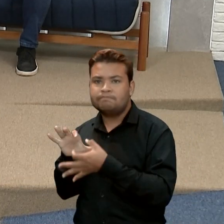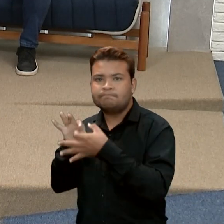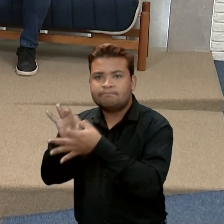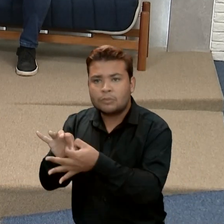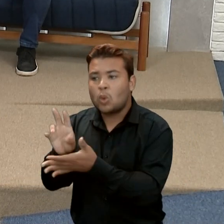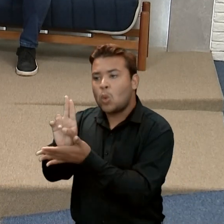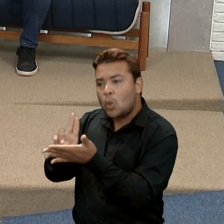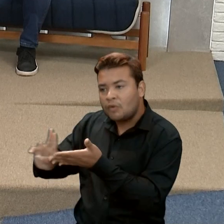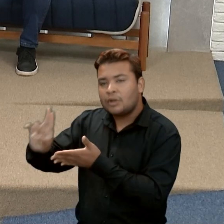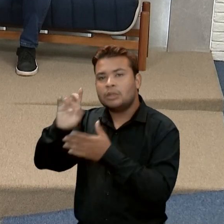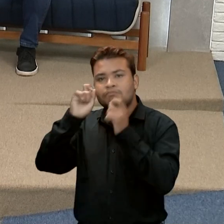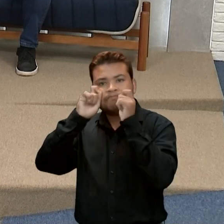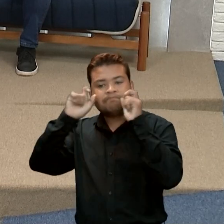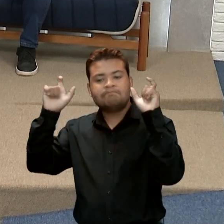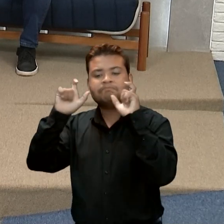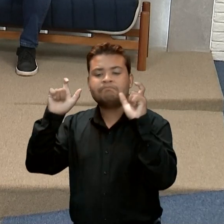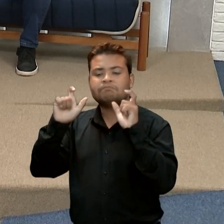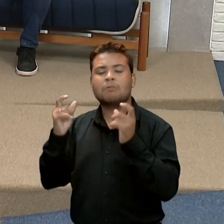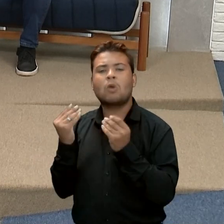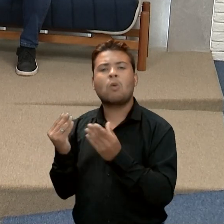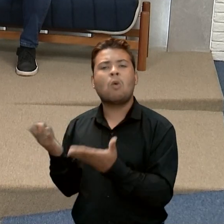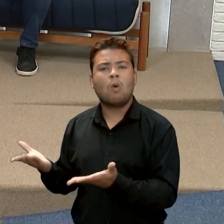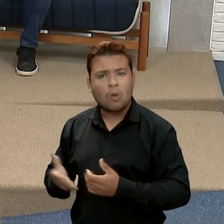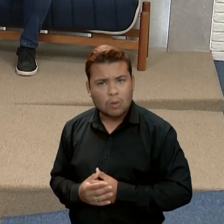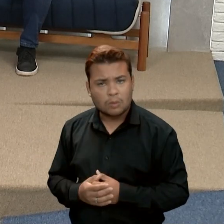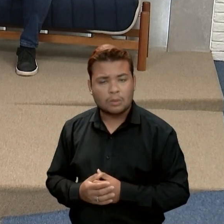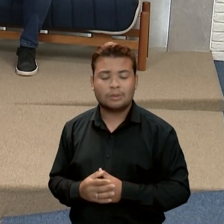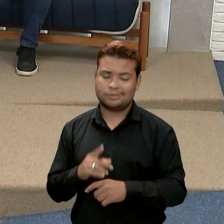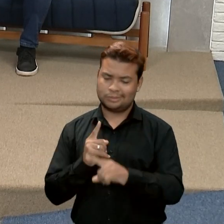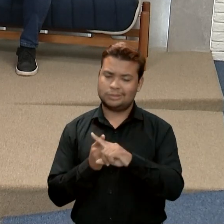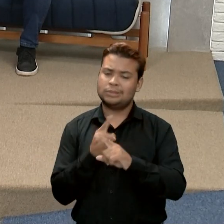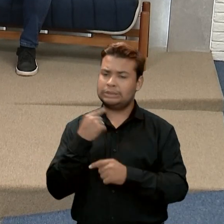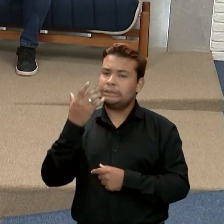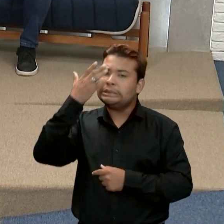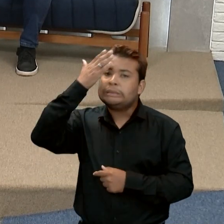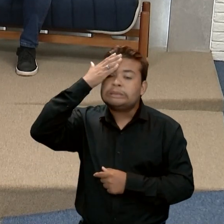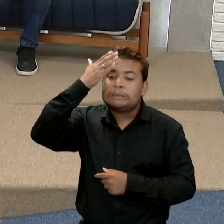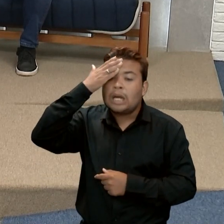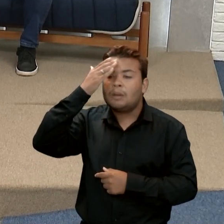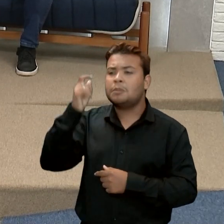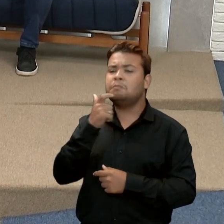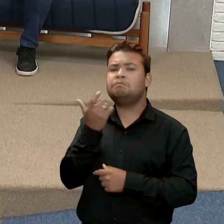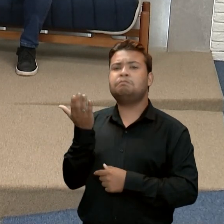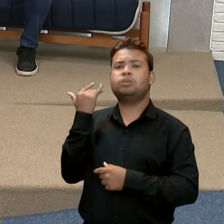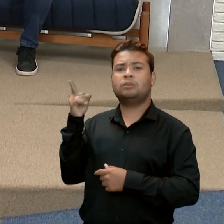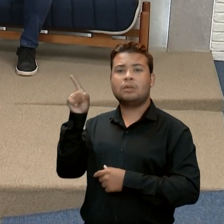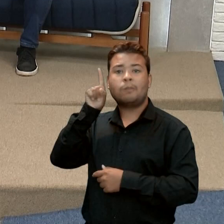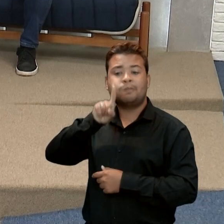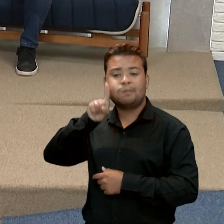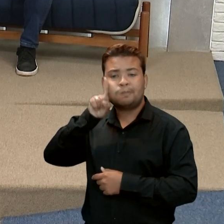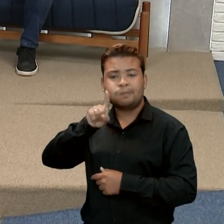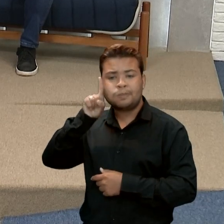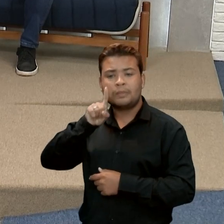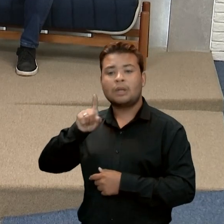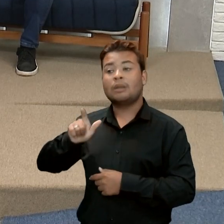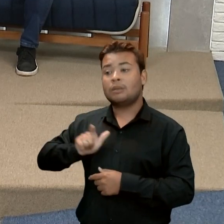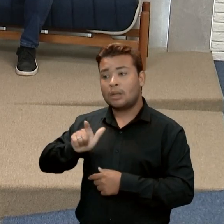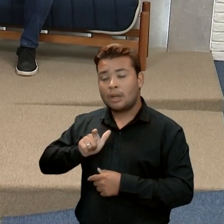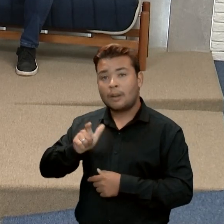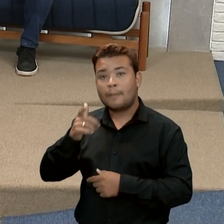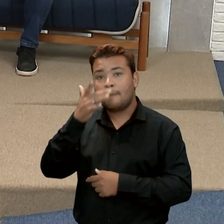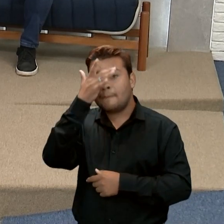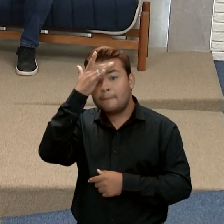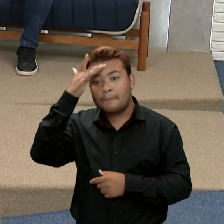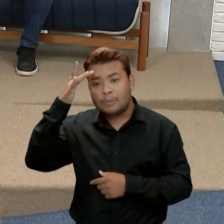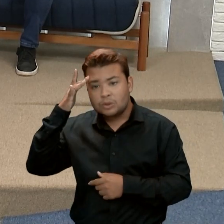essa inovação que é gerada por meio das pesquisas, até porque a gente sabe recentemente que nos Estados Unidos pessoas sem teto recebendo casas com